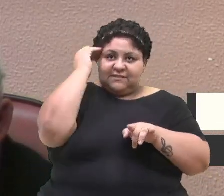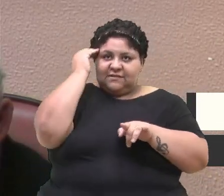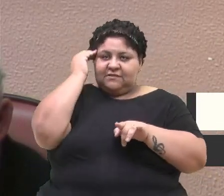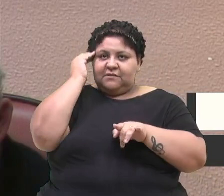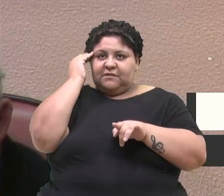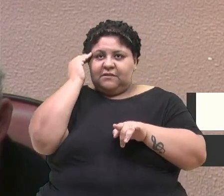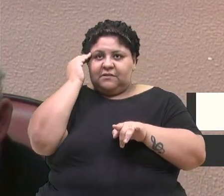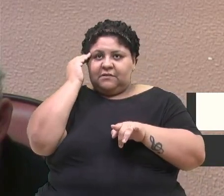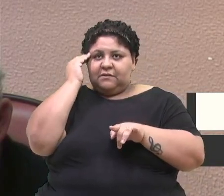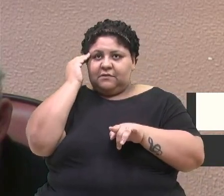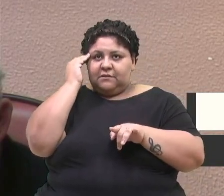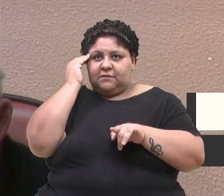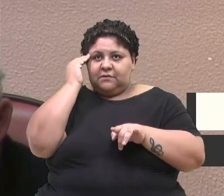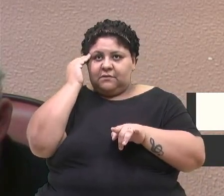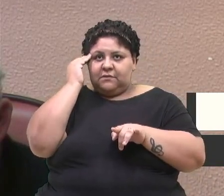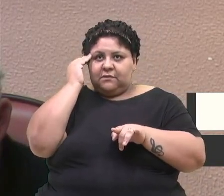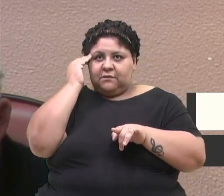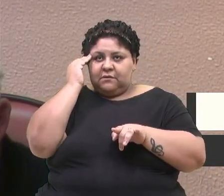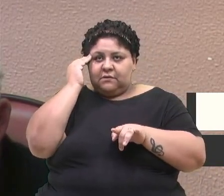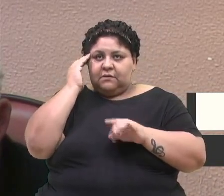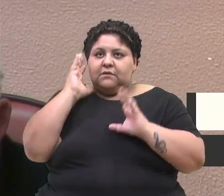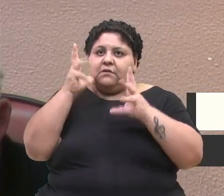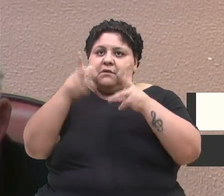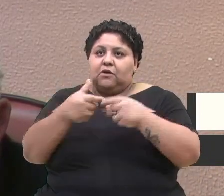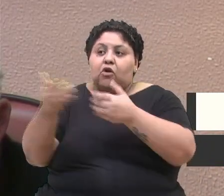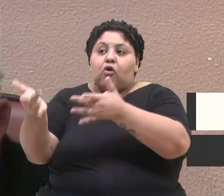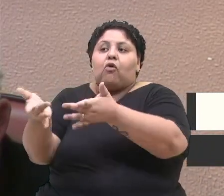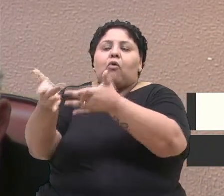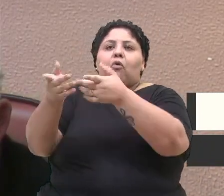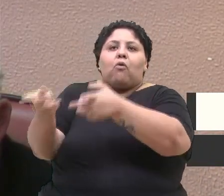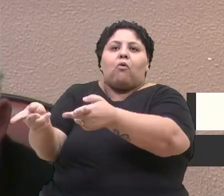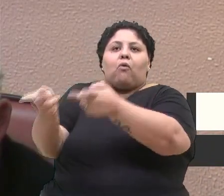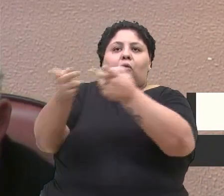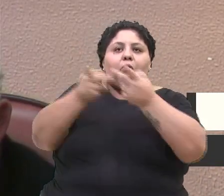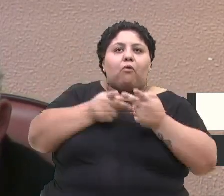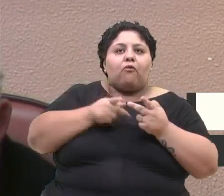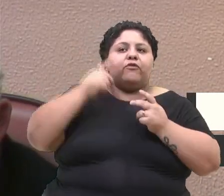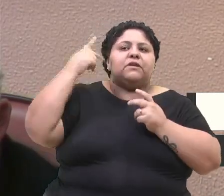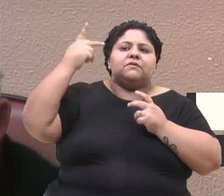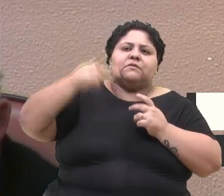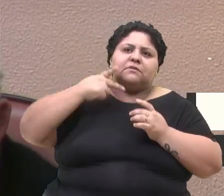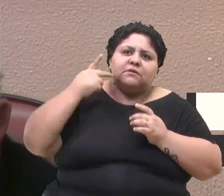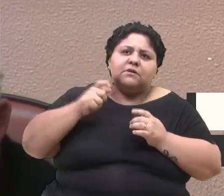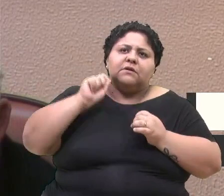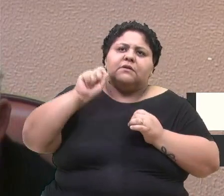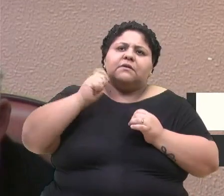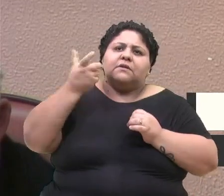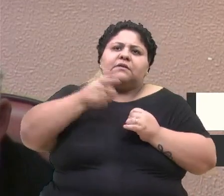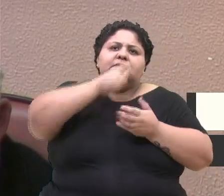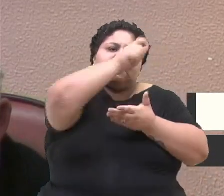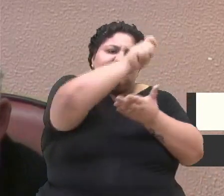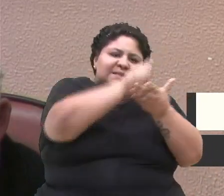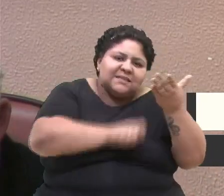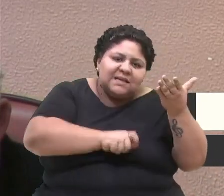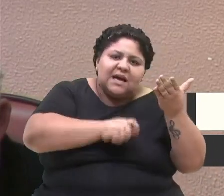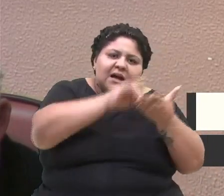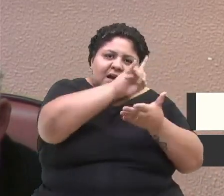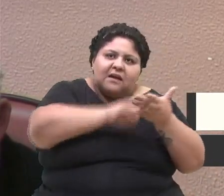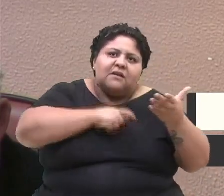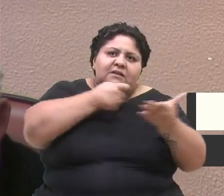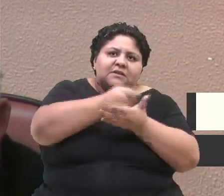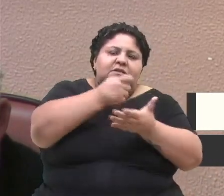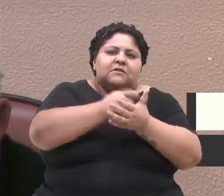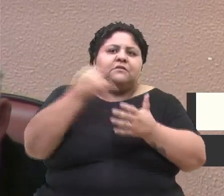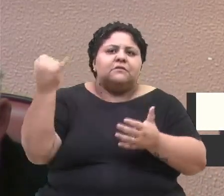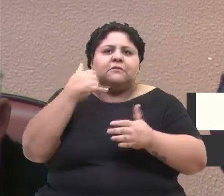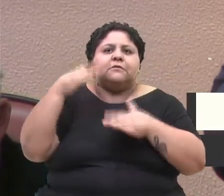Quantos WhatsApps vocês mandaram para os vereadores convidando para quem quisesse enganjar, quem quisesse assinar o abaixo-assinado, porque essa luta era importante.